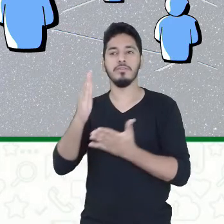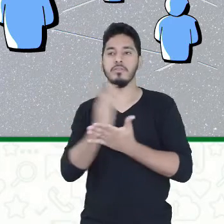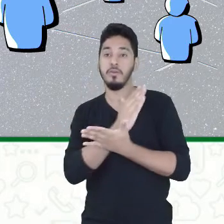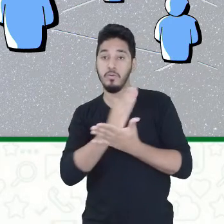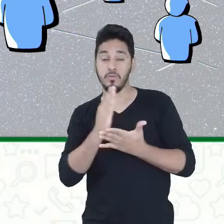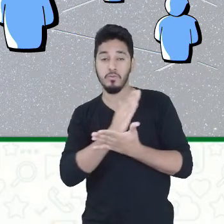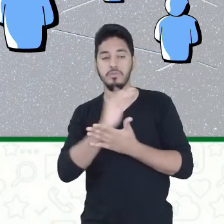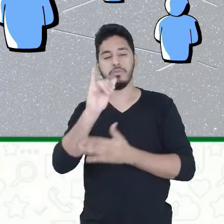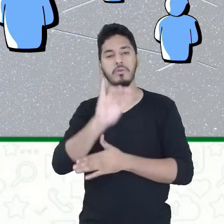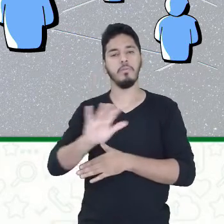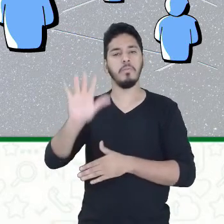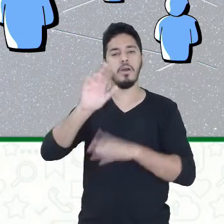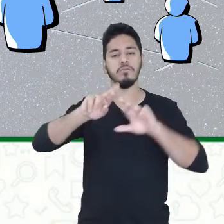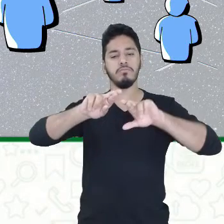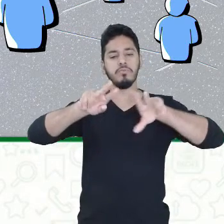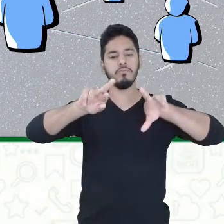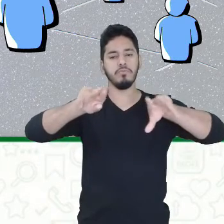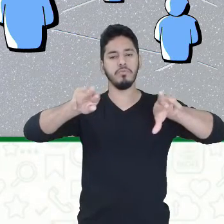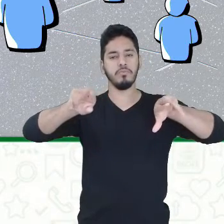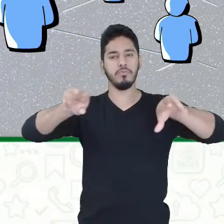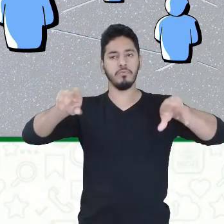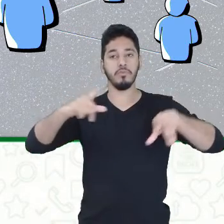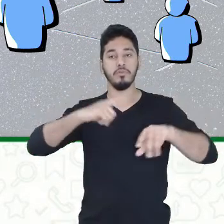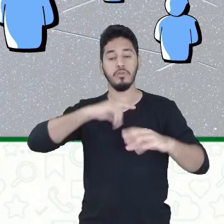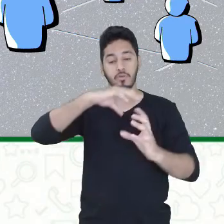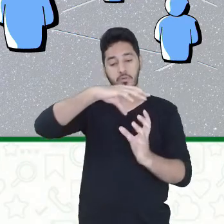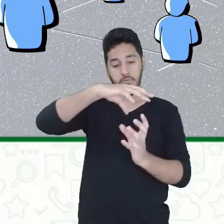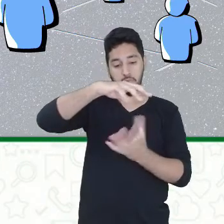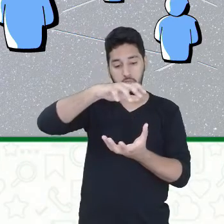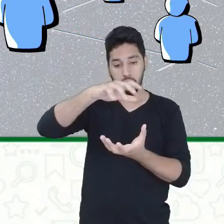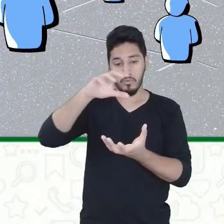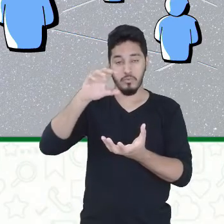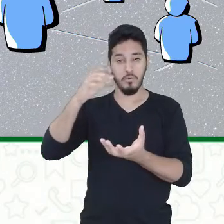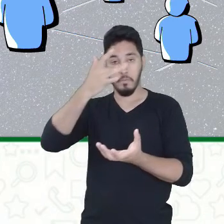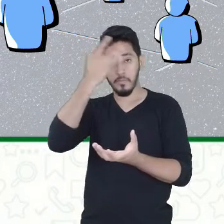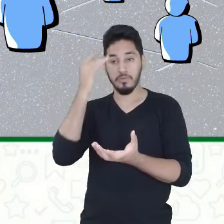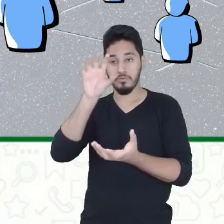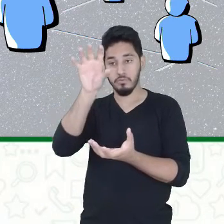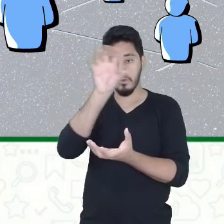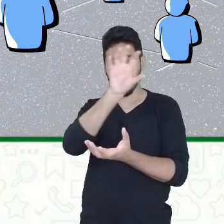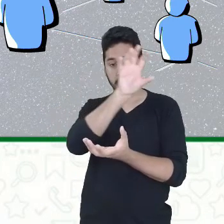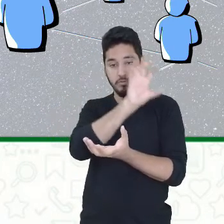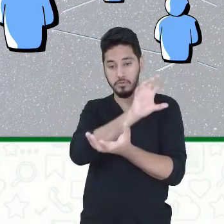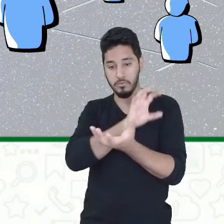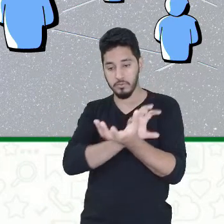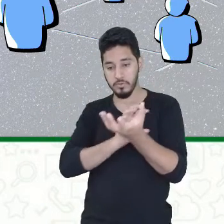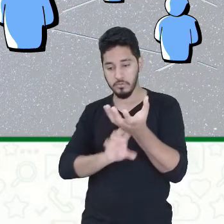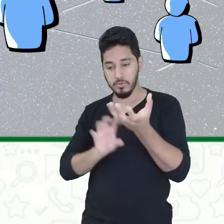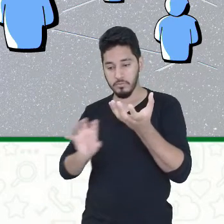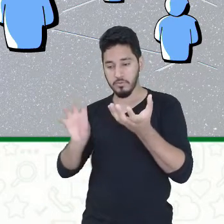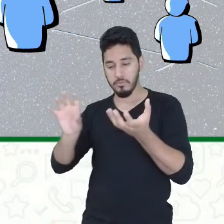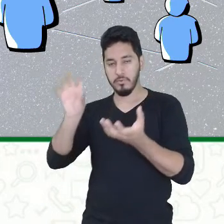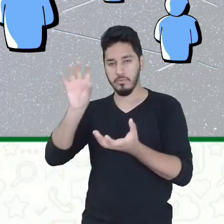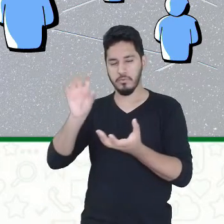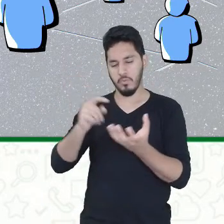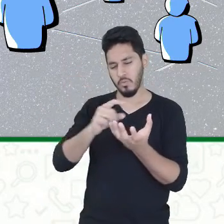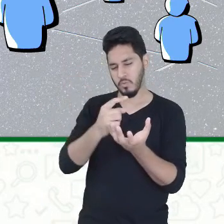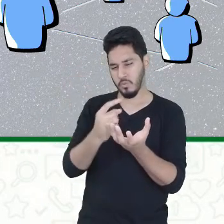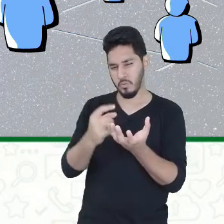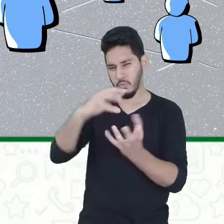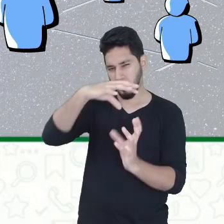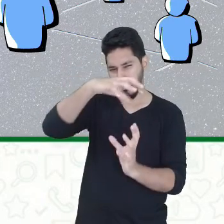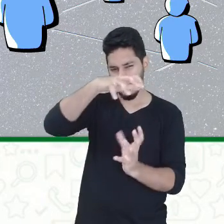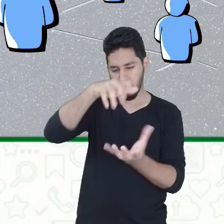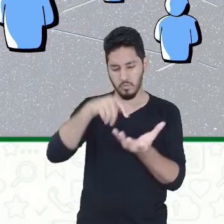algumas imagens diferentes, trago um mundo arrodeado de pessoas diferentes, fazer que o mundo sozinho, ele